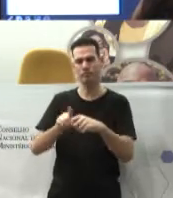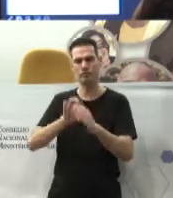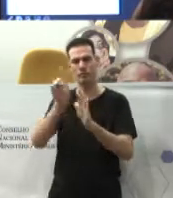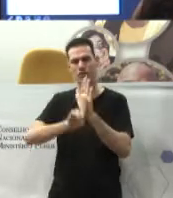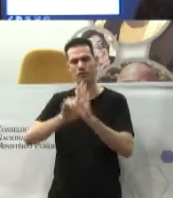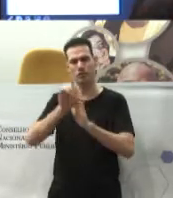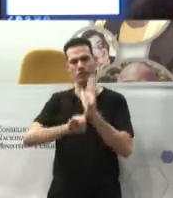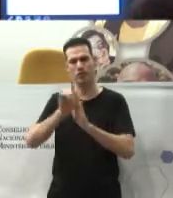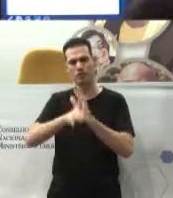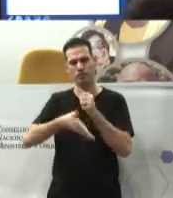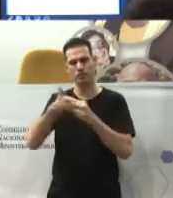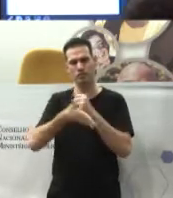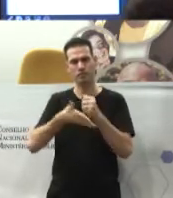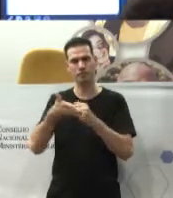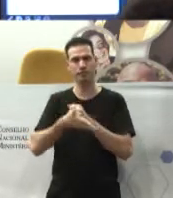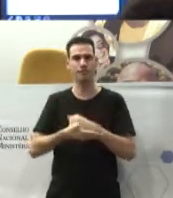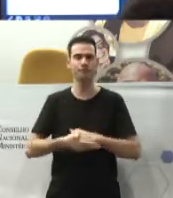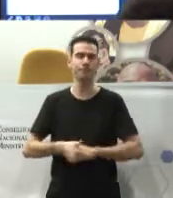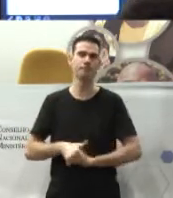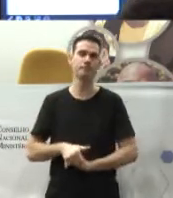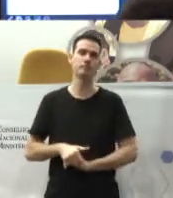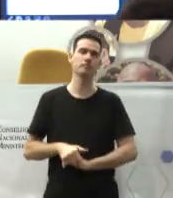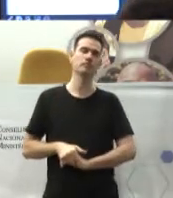direitos fundamentais.